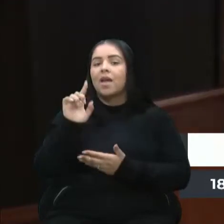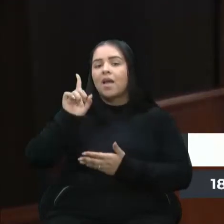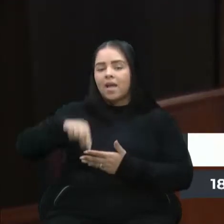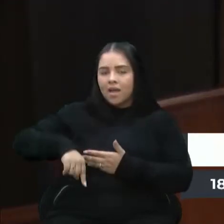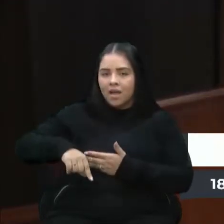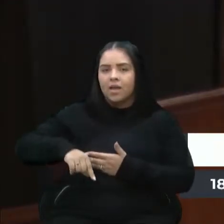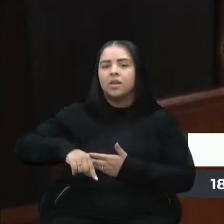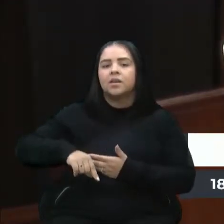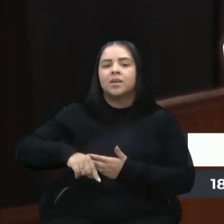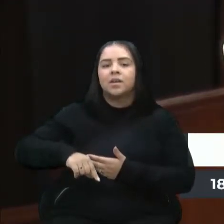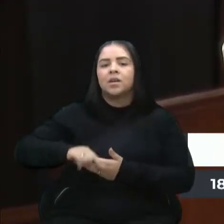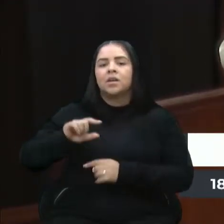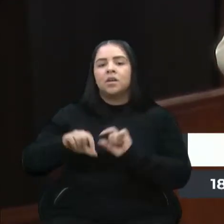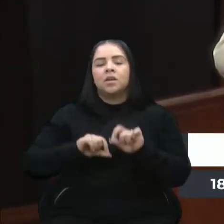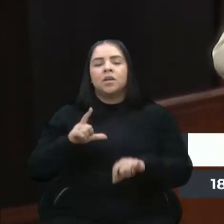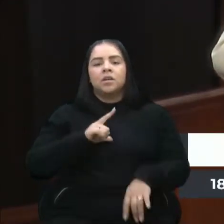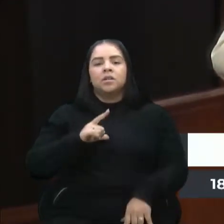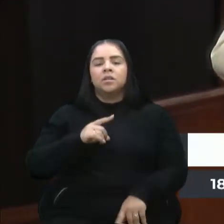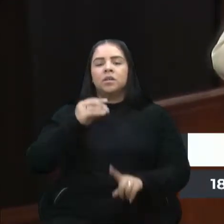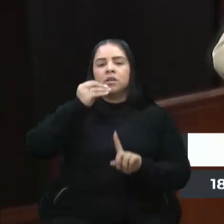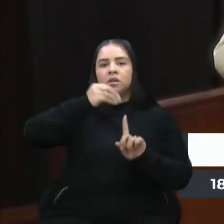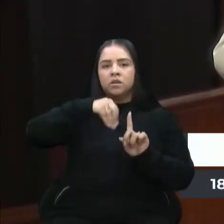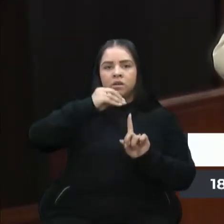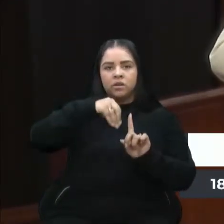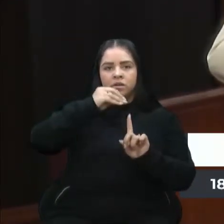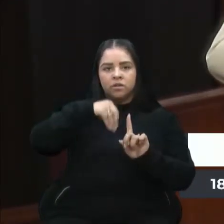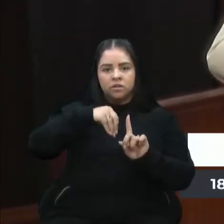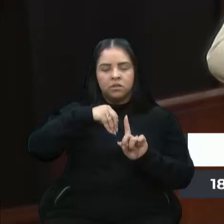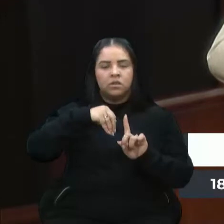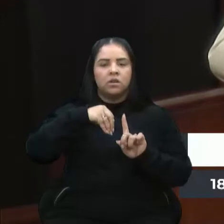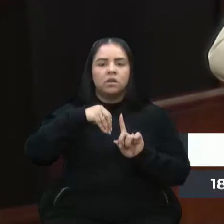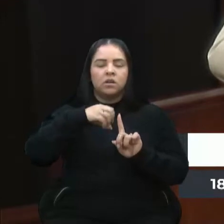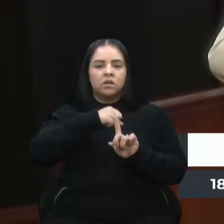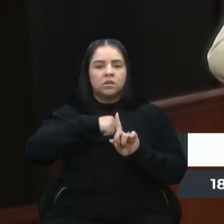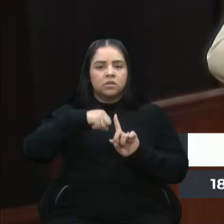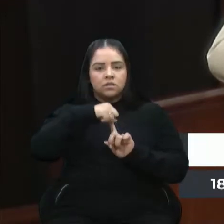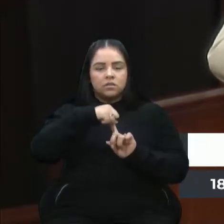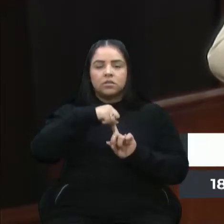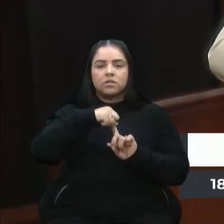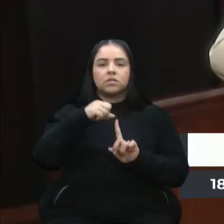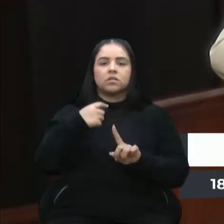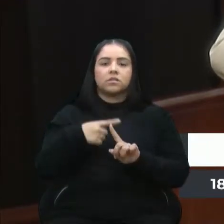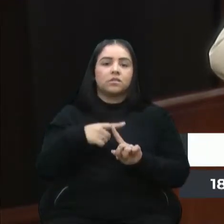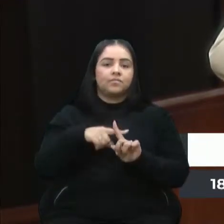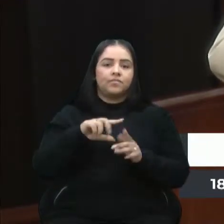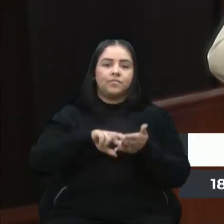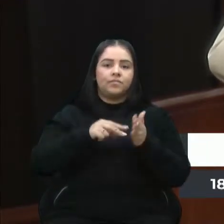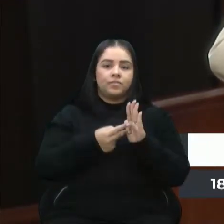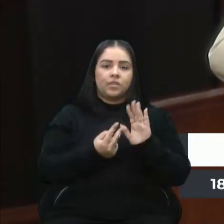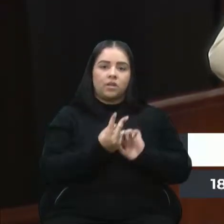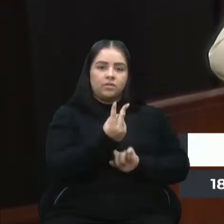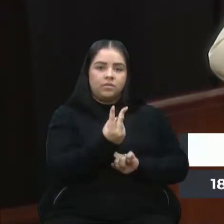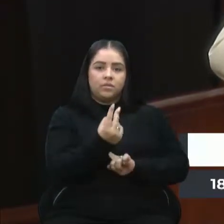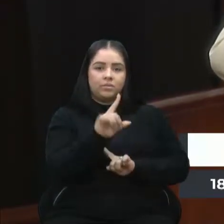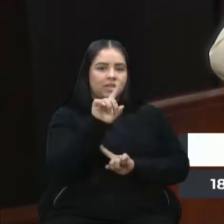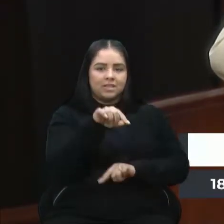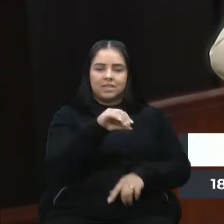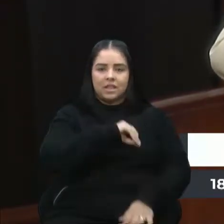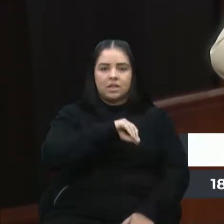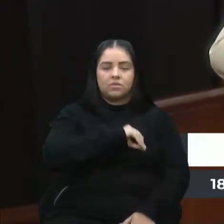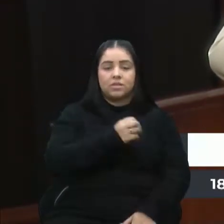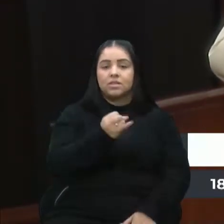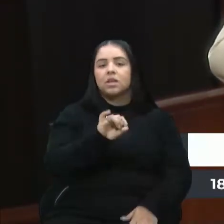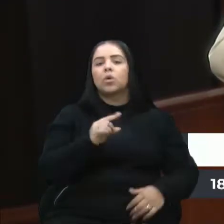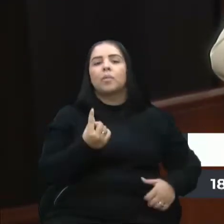jovens com situação de vulnerabilidade, ele vai valer por 2, mas não no salário. É assim, se uma empresa tem